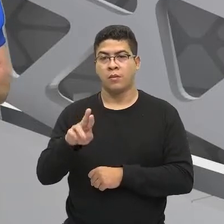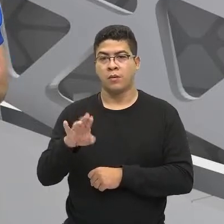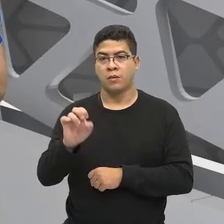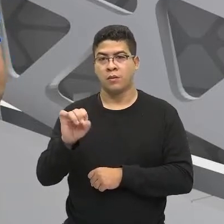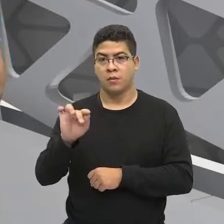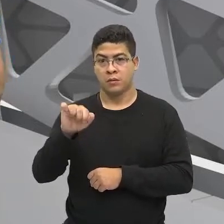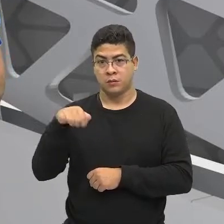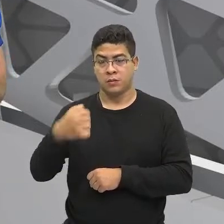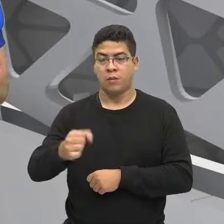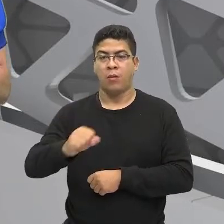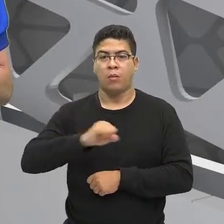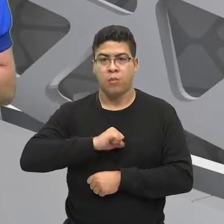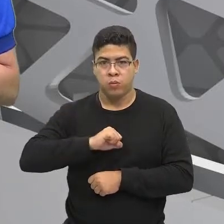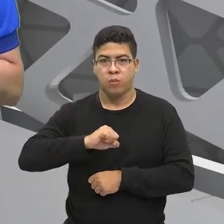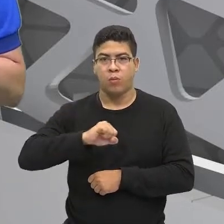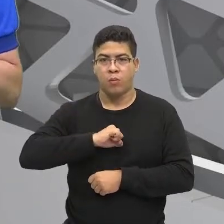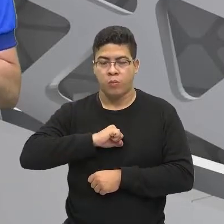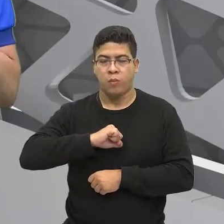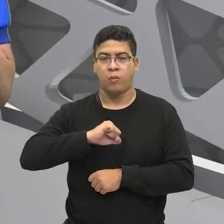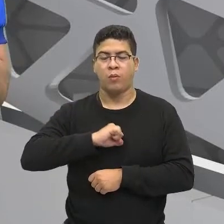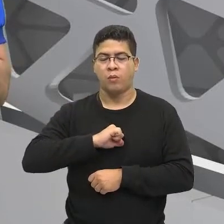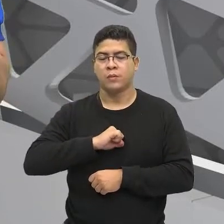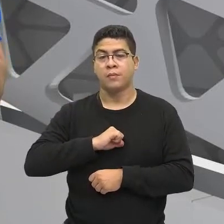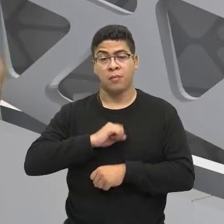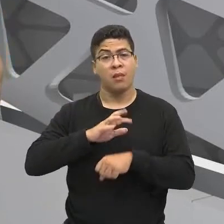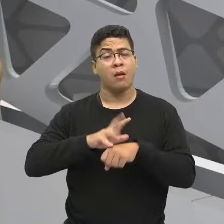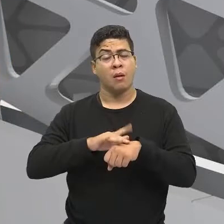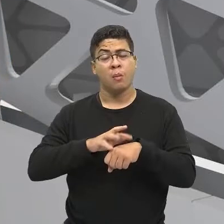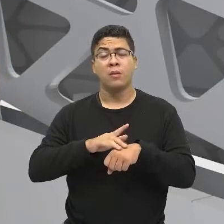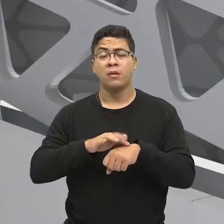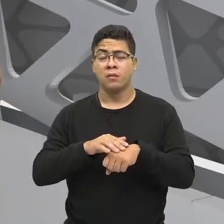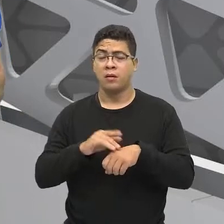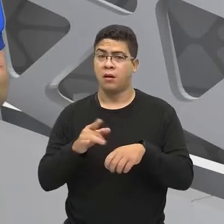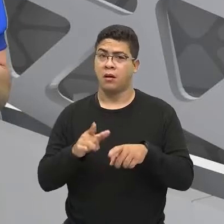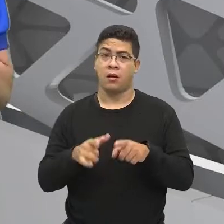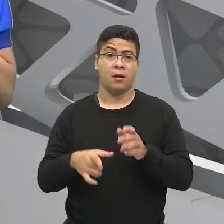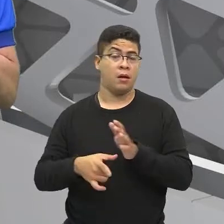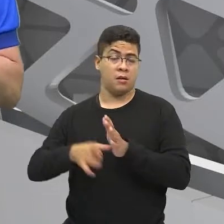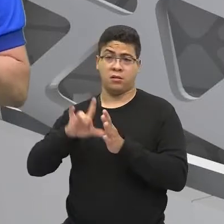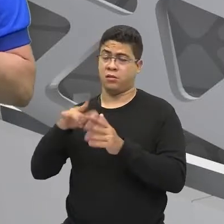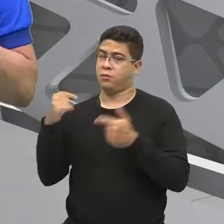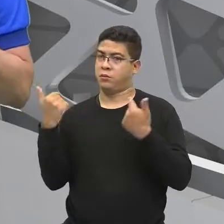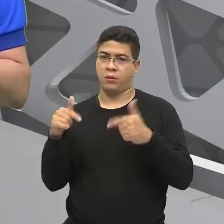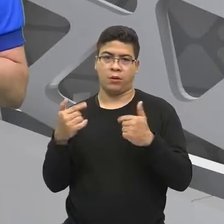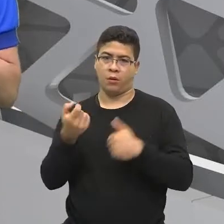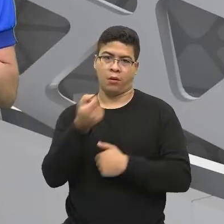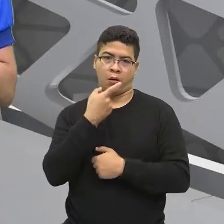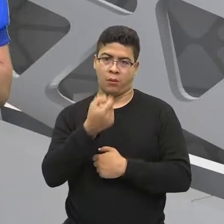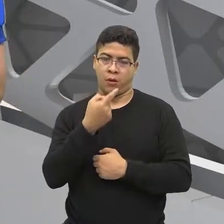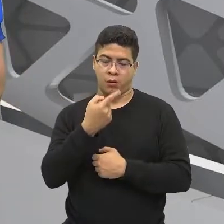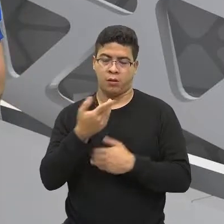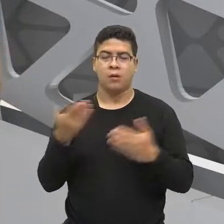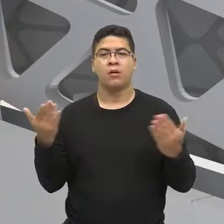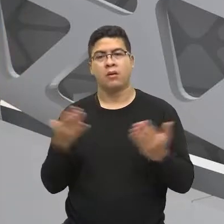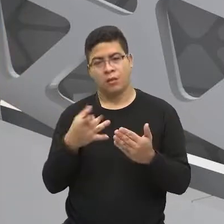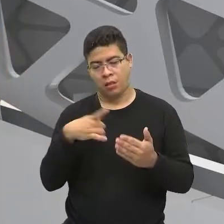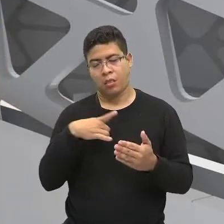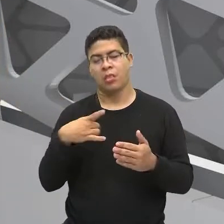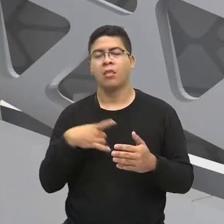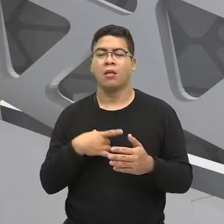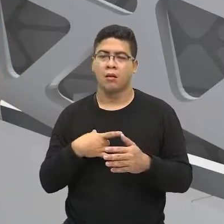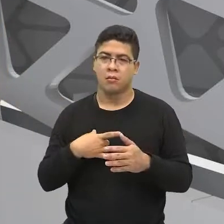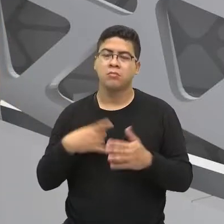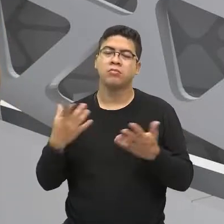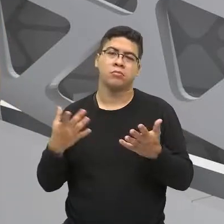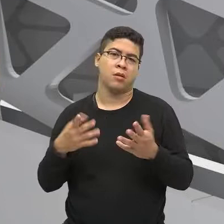você for ver, a tuberculose não é uma das piores doenças, né? Porque hoje tem muitos